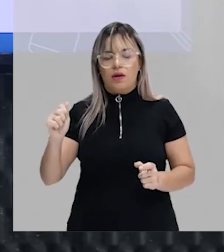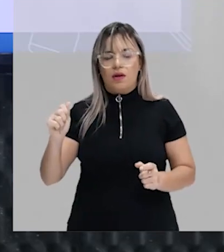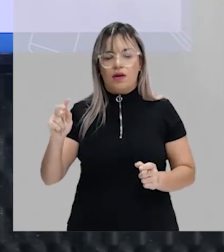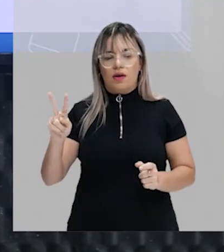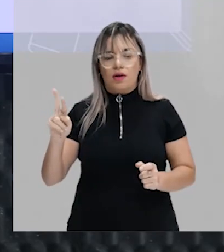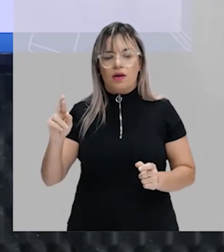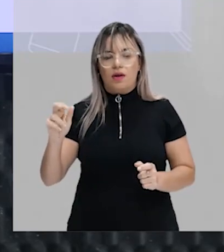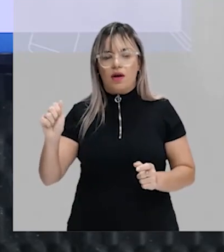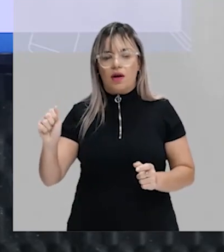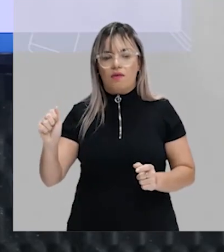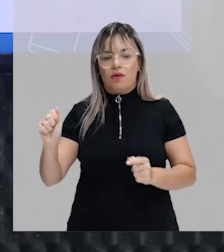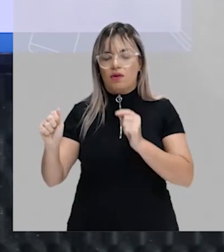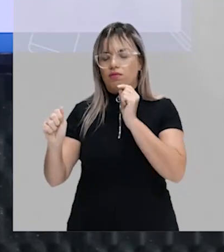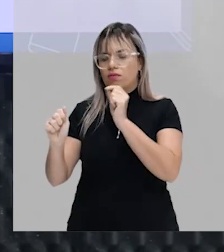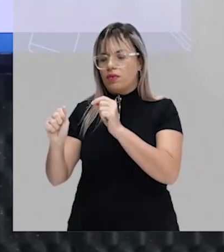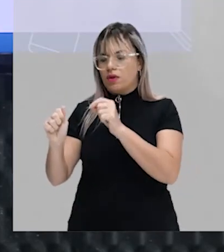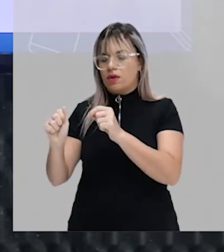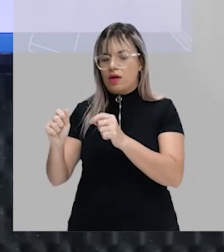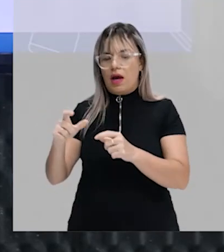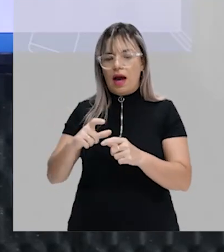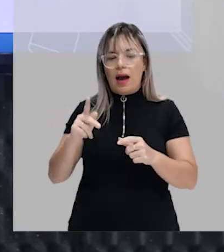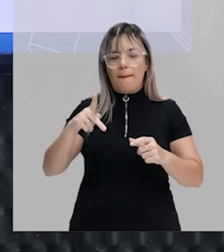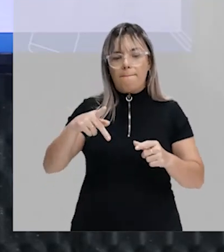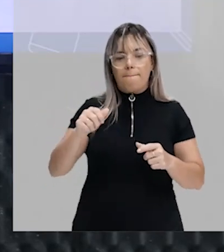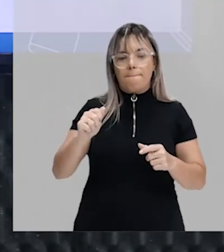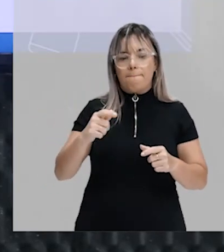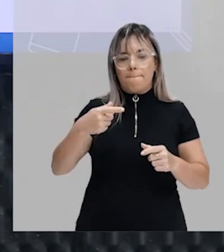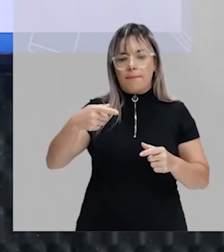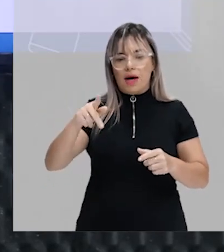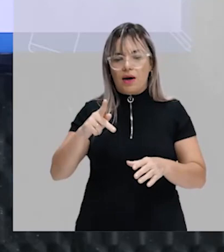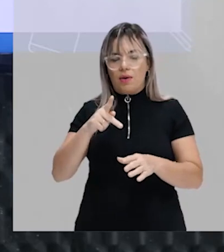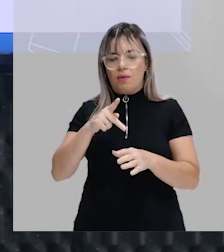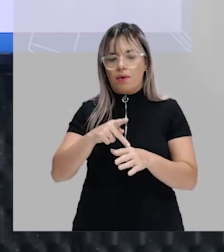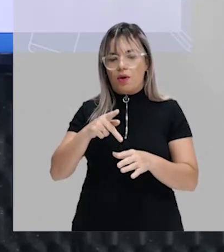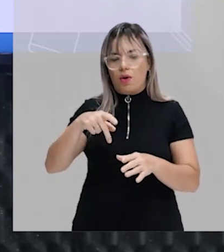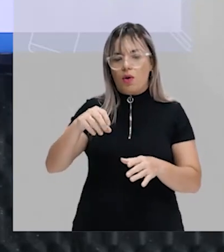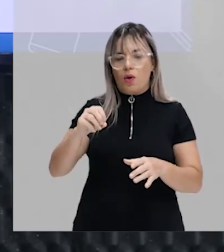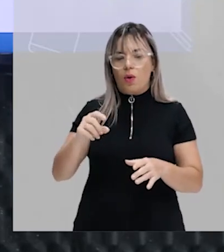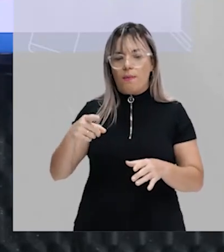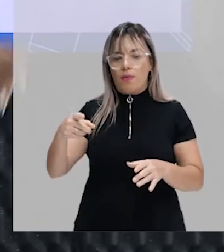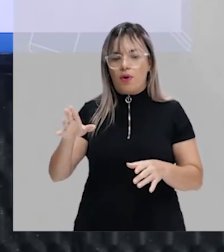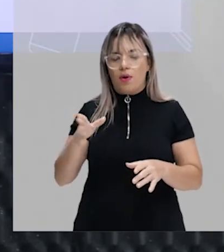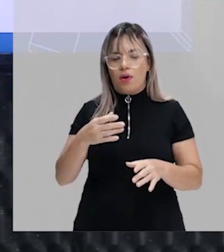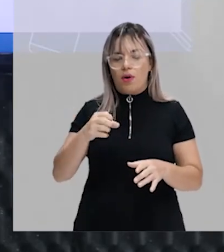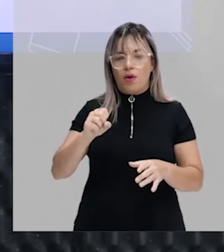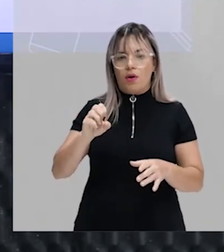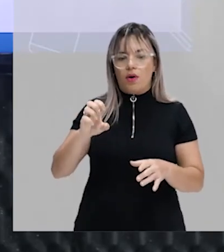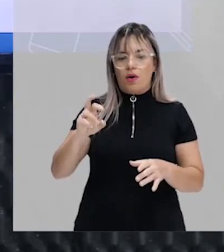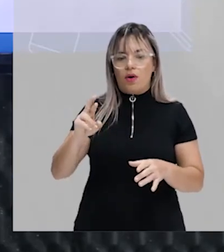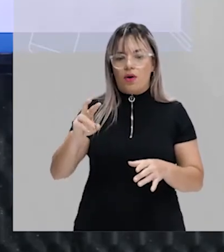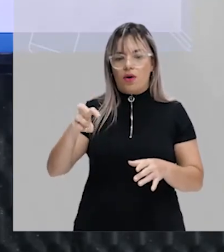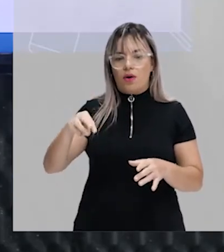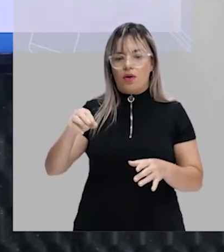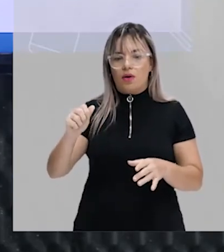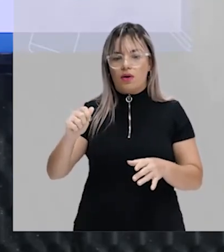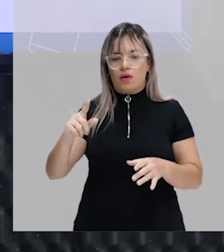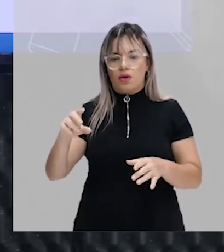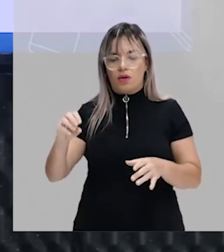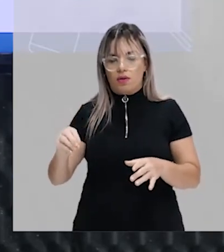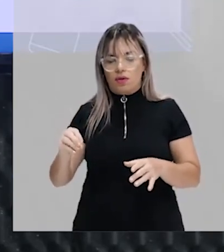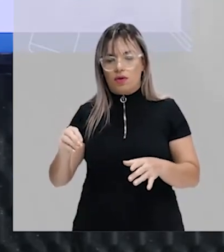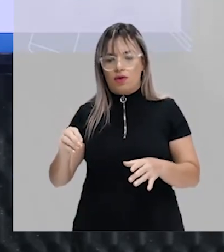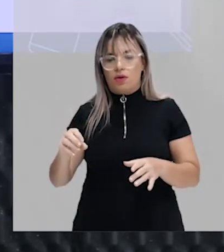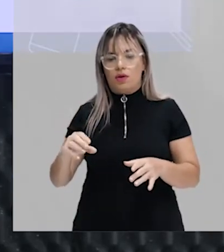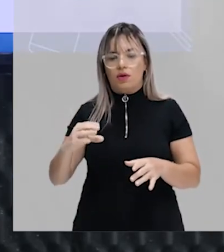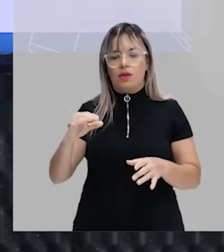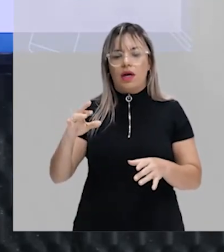tem a pá, o pé, o pó, sermão da cria. Lá na terra, do terreiro, onde